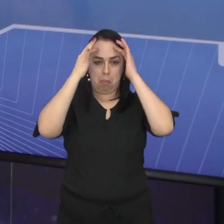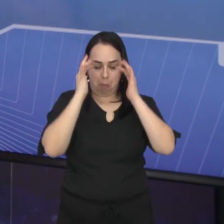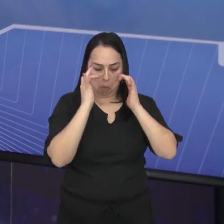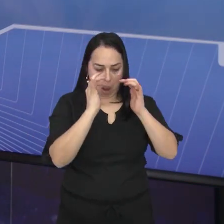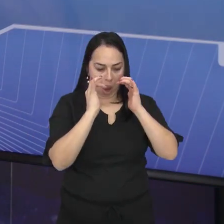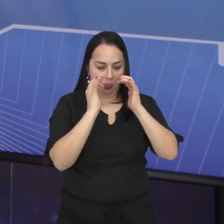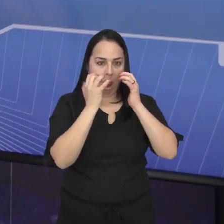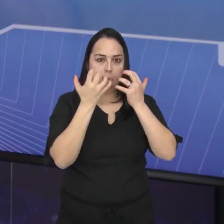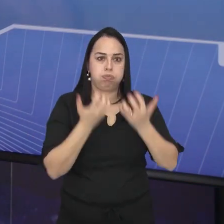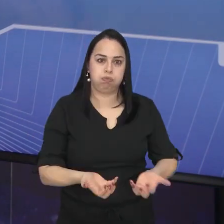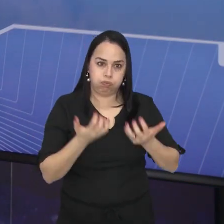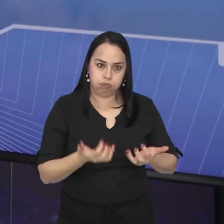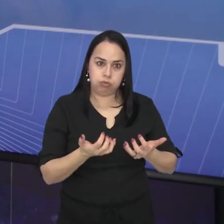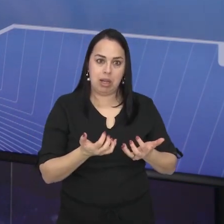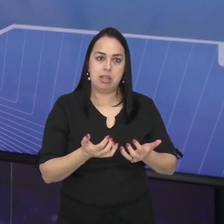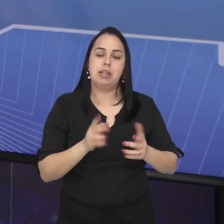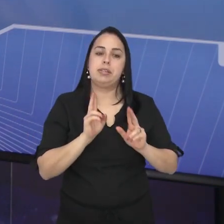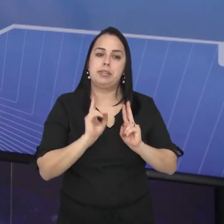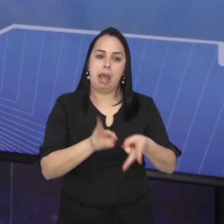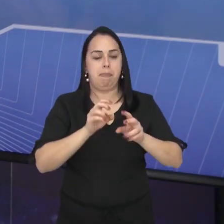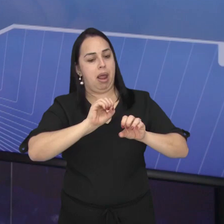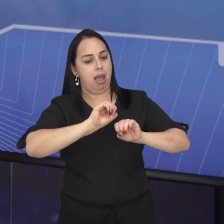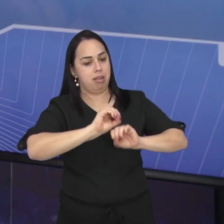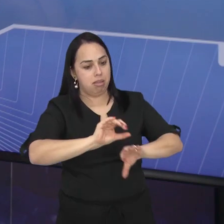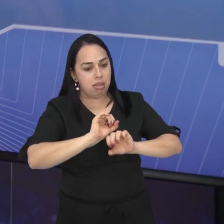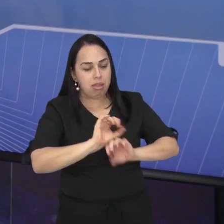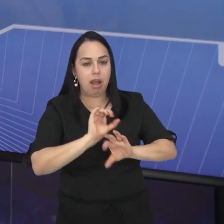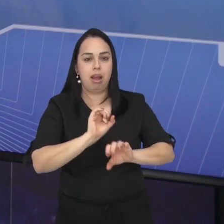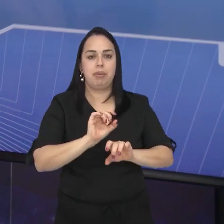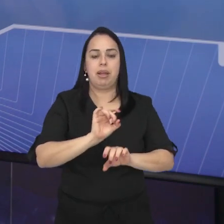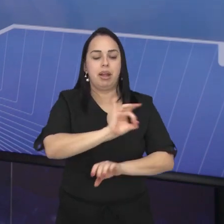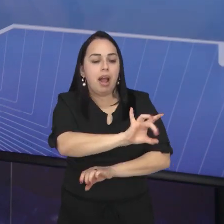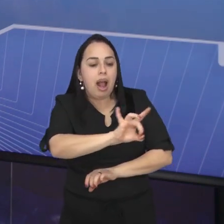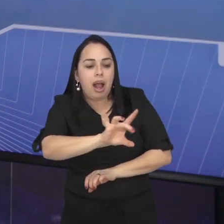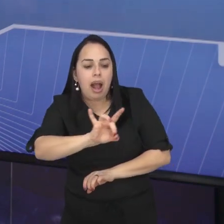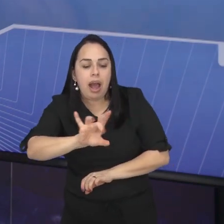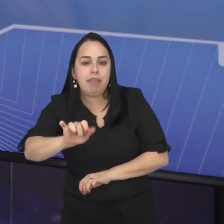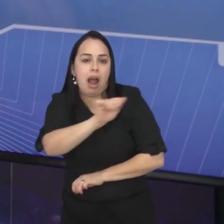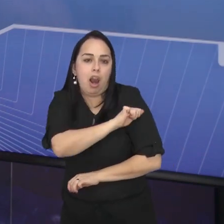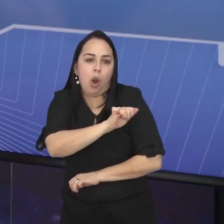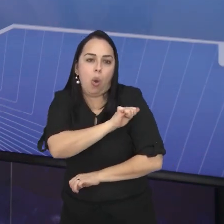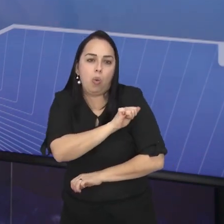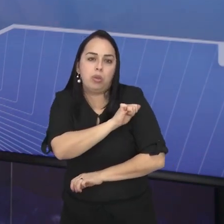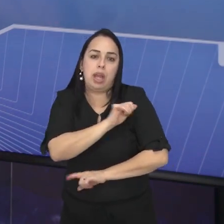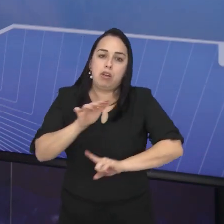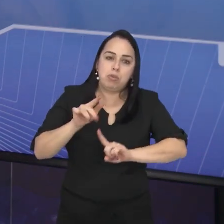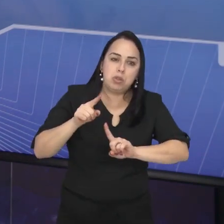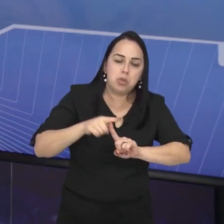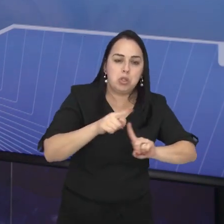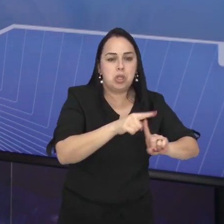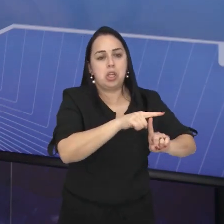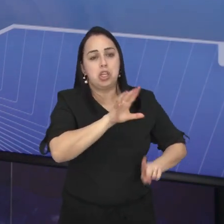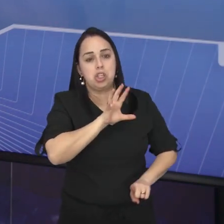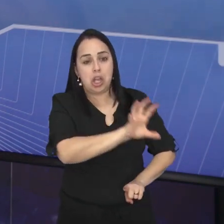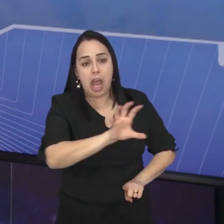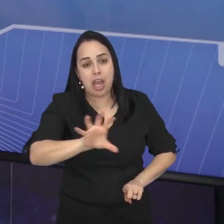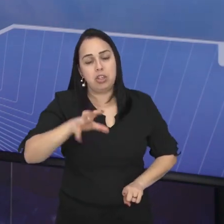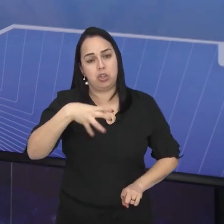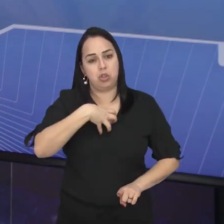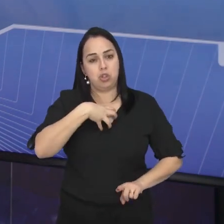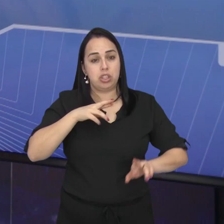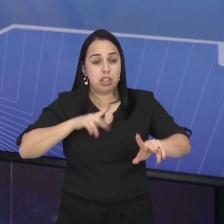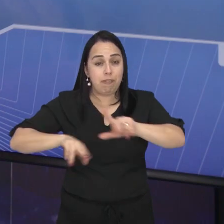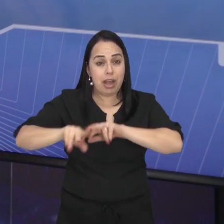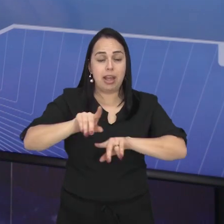capacidade mental, né, o tempo todo para ensinar, para cada aluno no seu ritmo, né, cada criança,